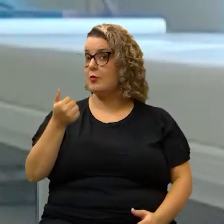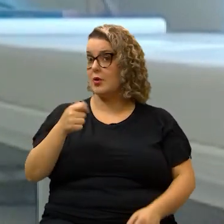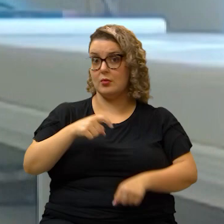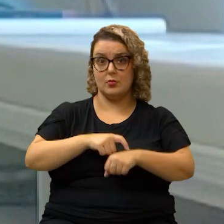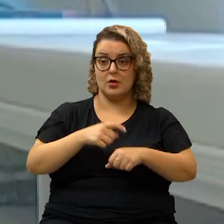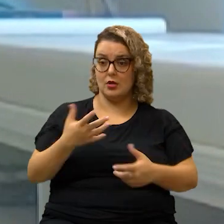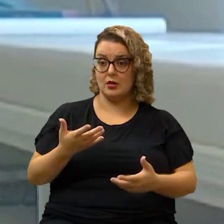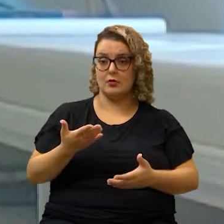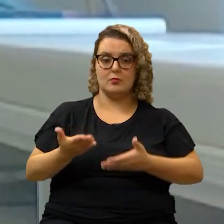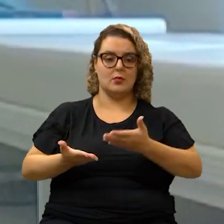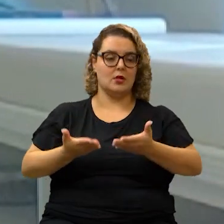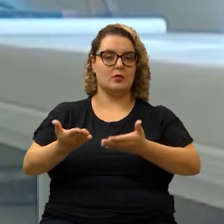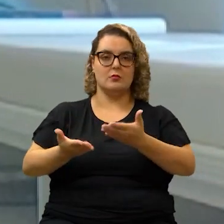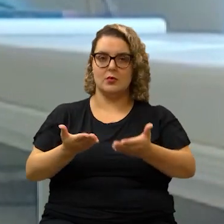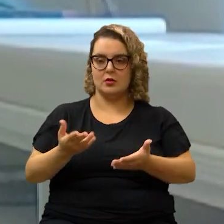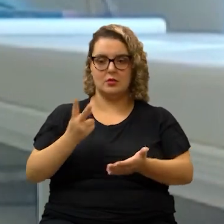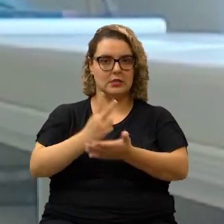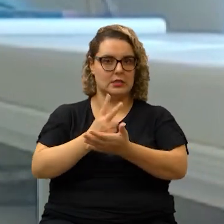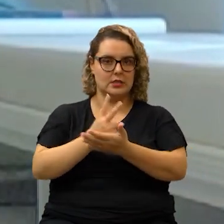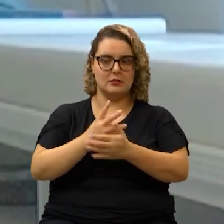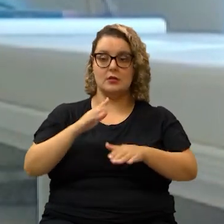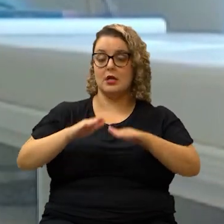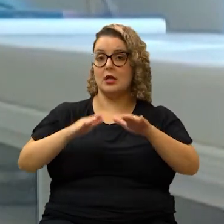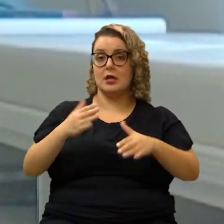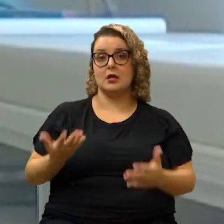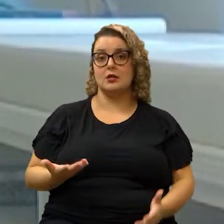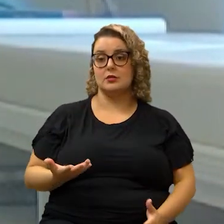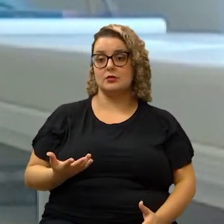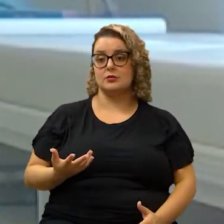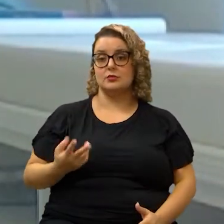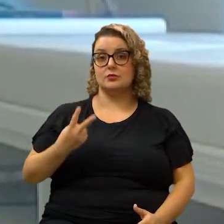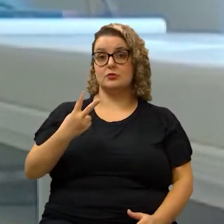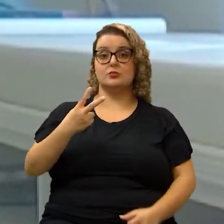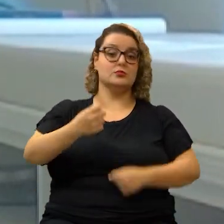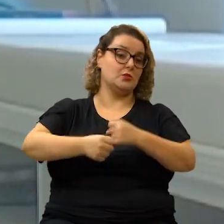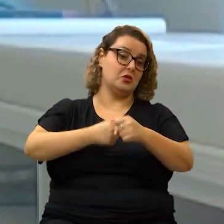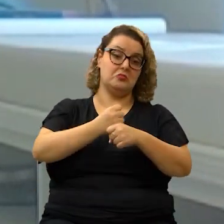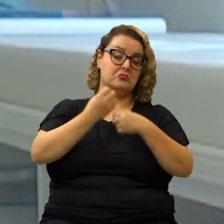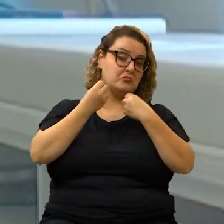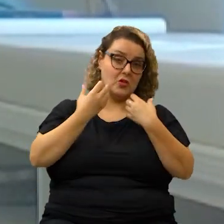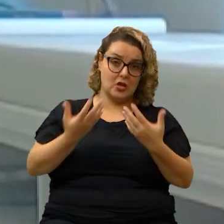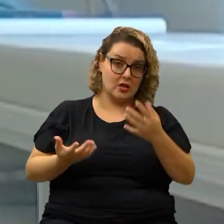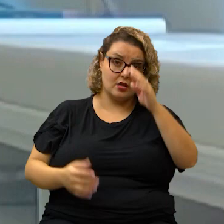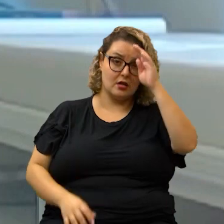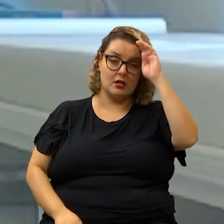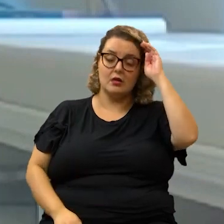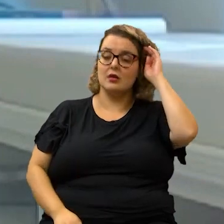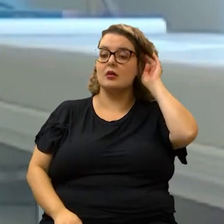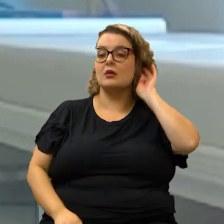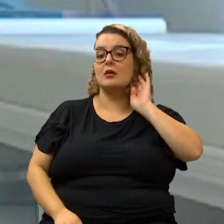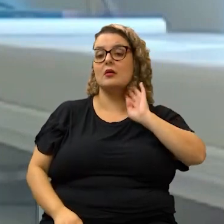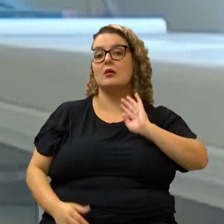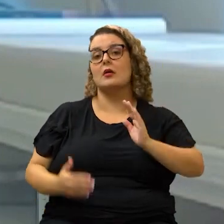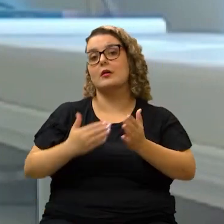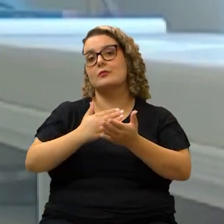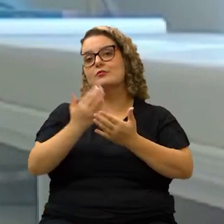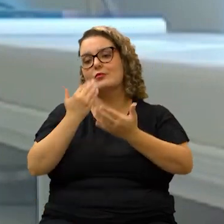e aí começa a comer mal, coxinhas, empadinhas, não sei o quê, alimentos